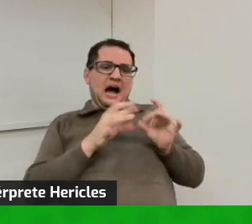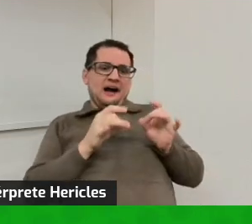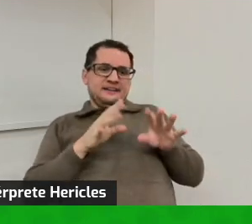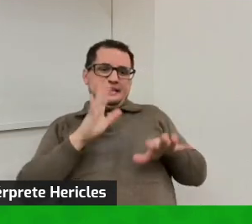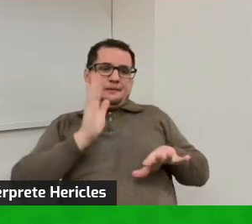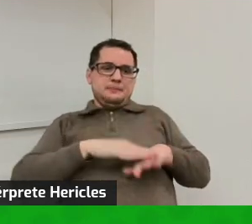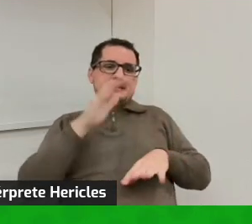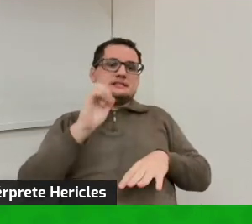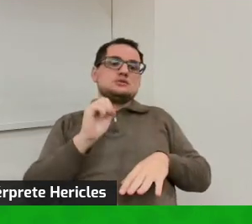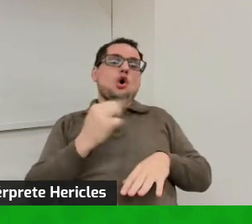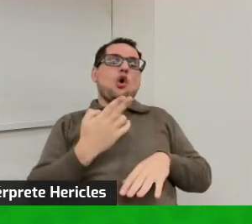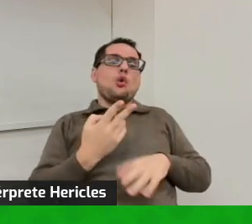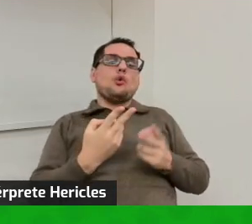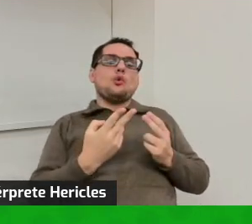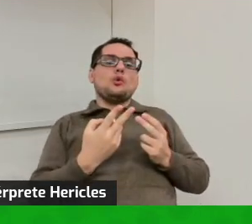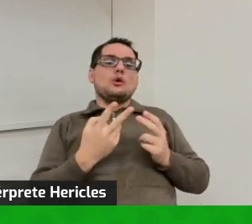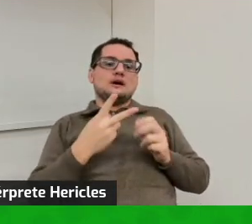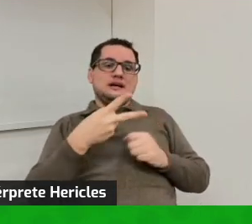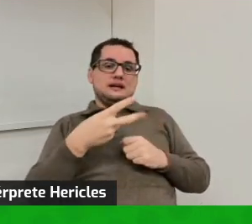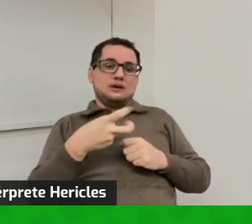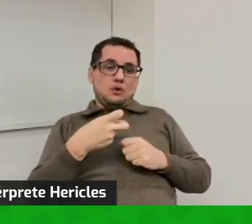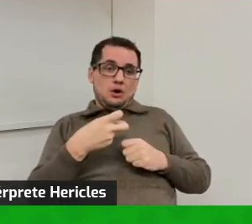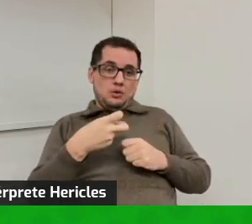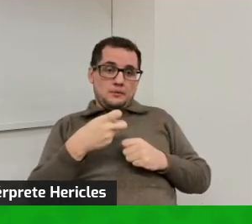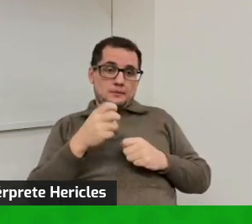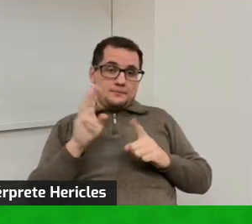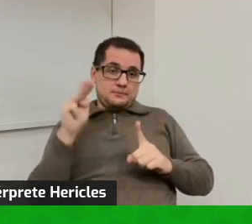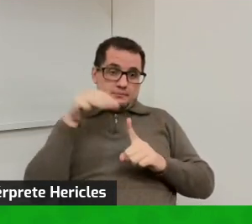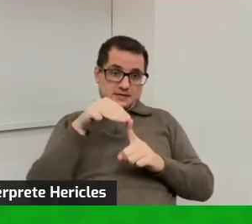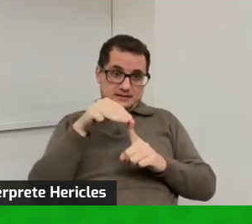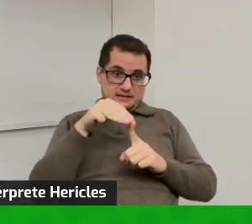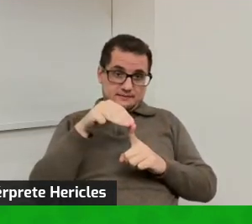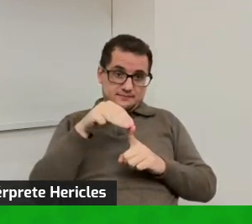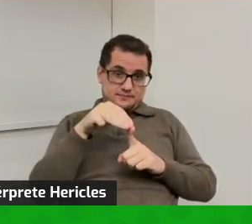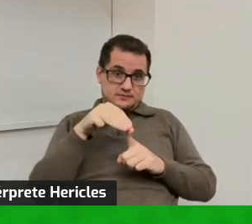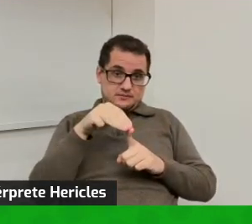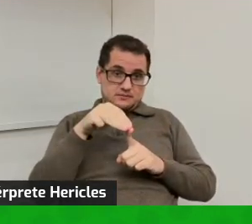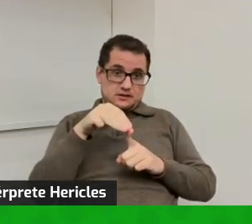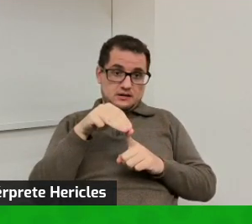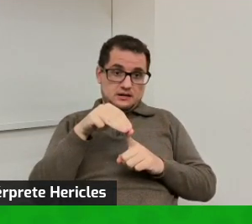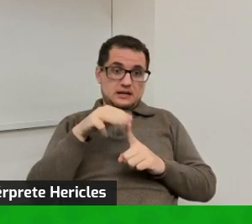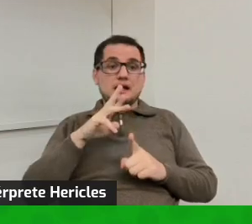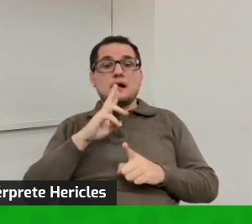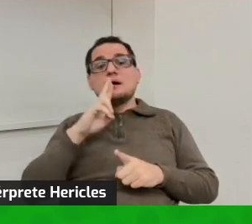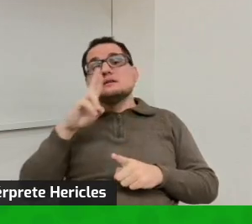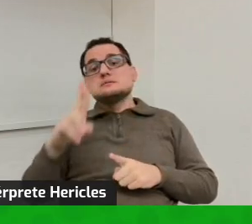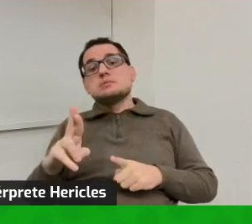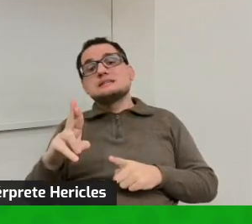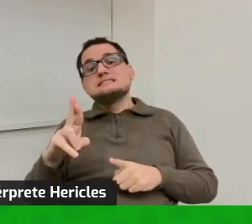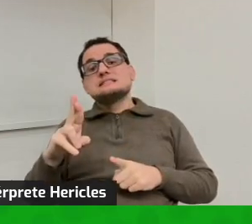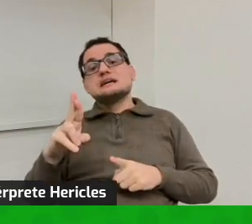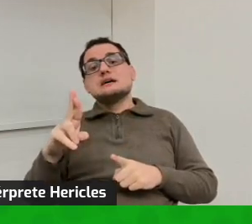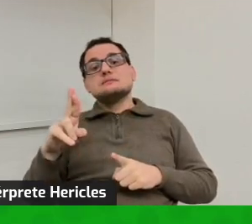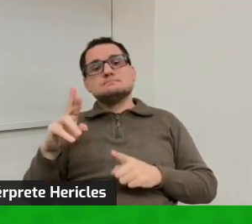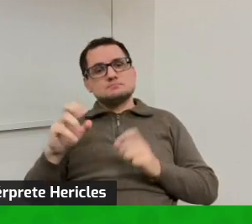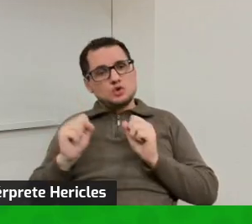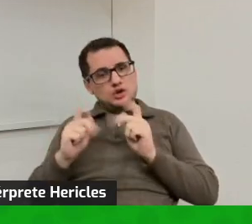mim? Aspas duplas. Opa, perdão. Deixa eu ver aqui. Aspas duplas. E eu